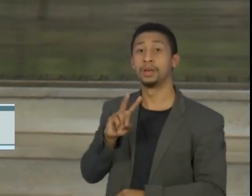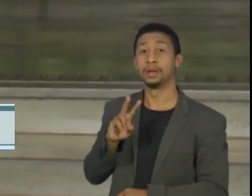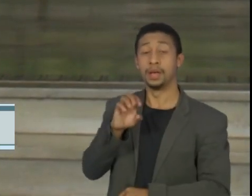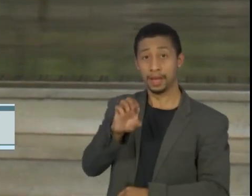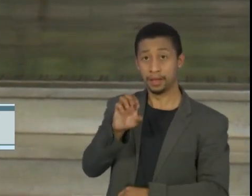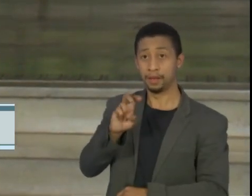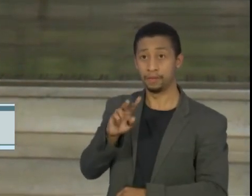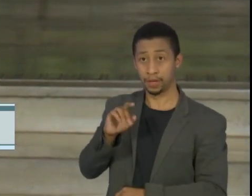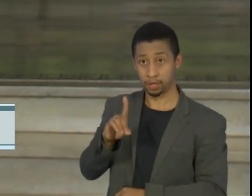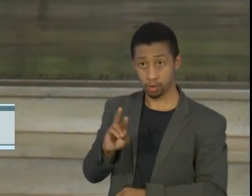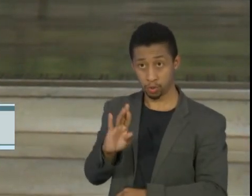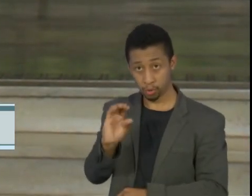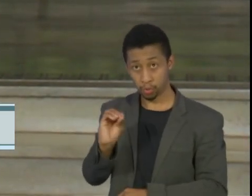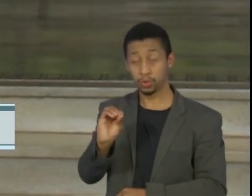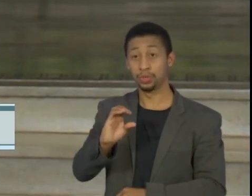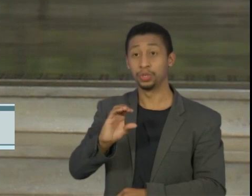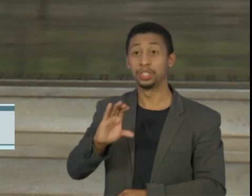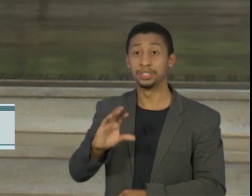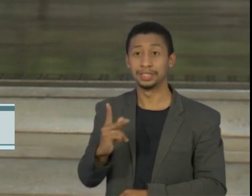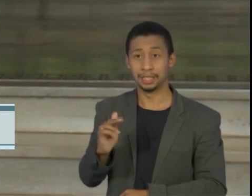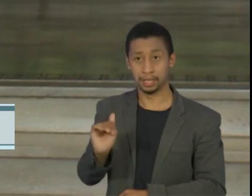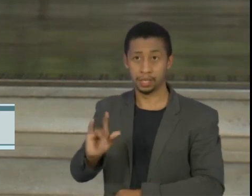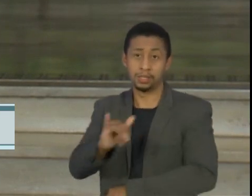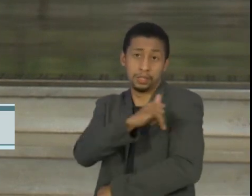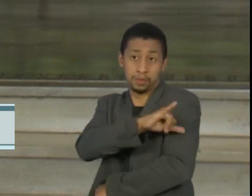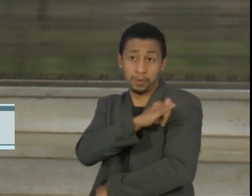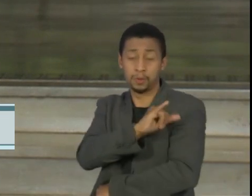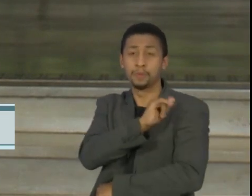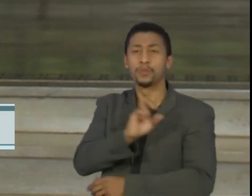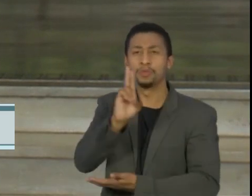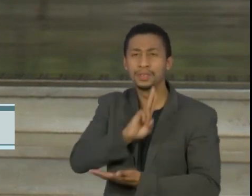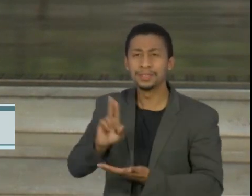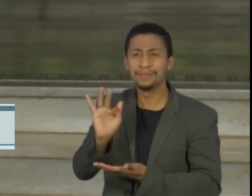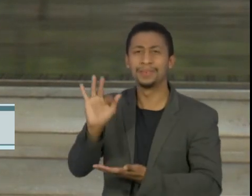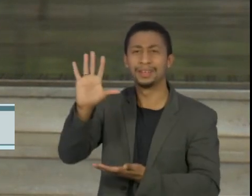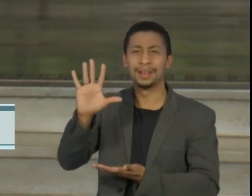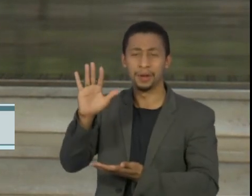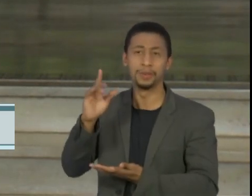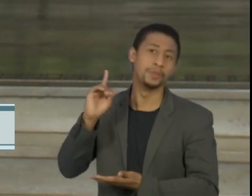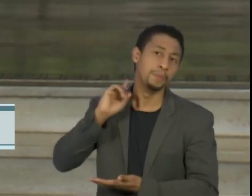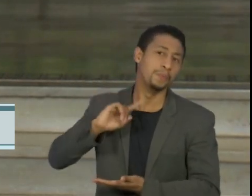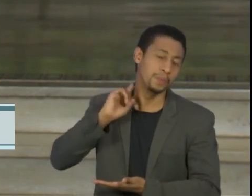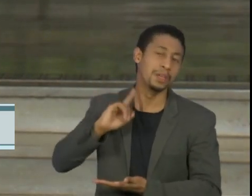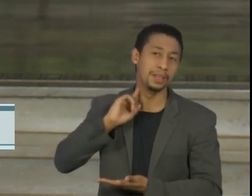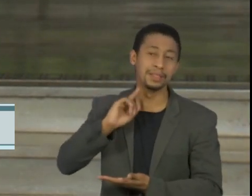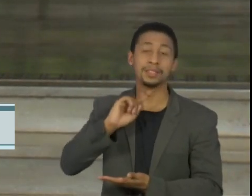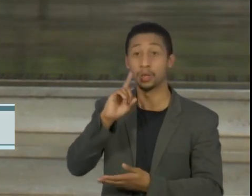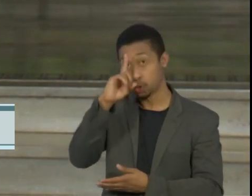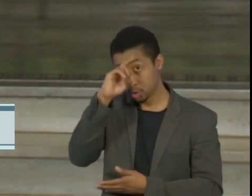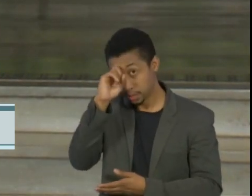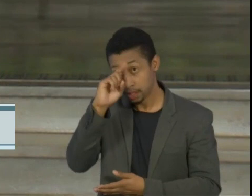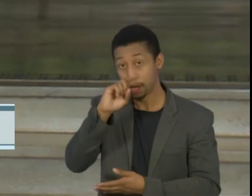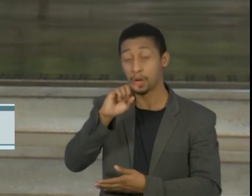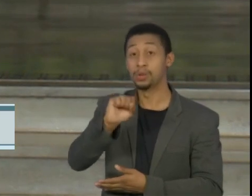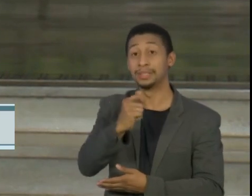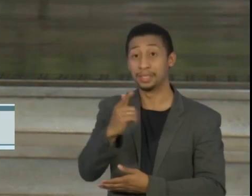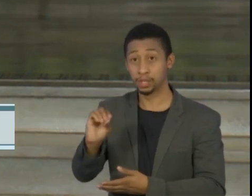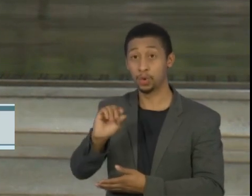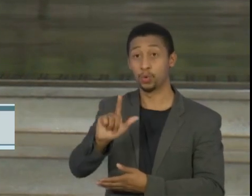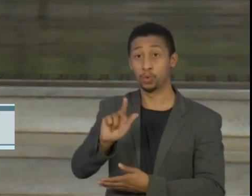Janeiro, o Centro de Pesquisa de Fármacos da Universidade Federal de Minas Gerais, o Hospital São Lucas, da PUC,